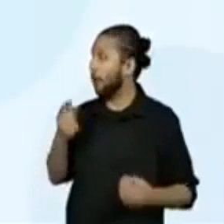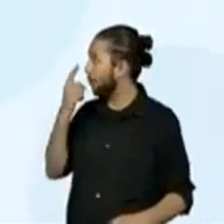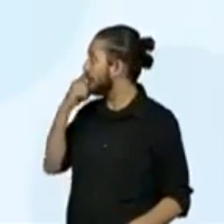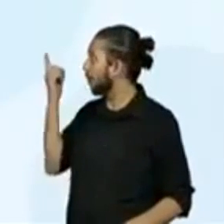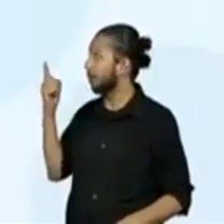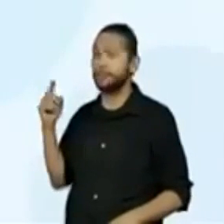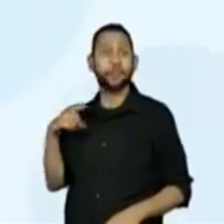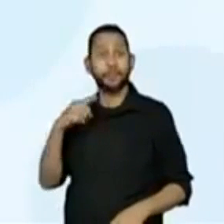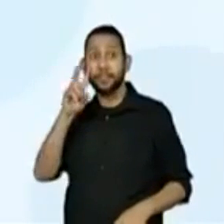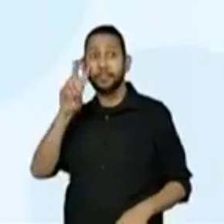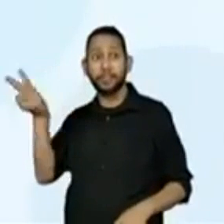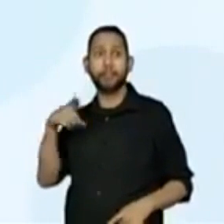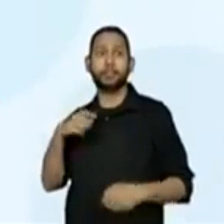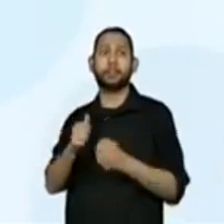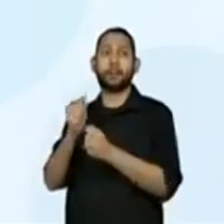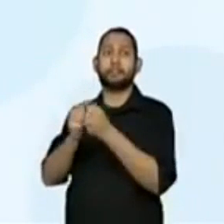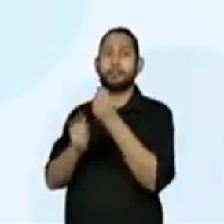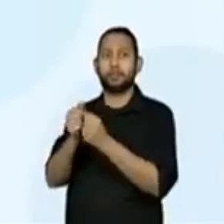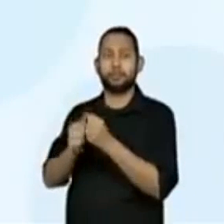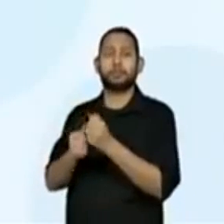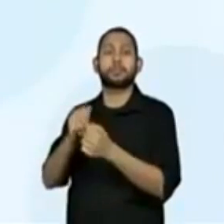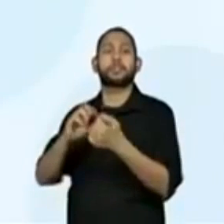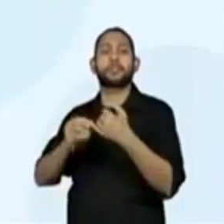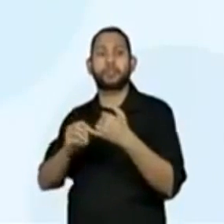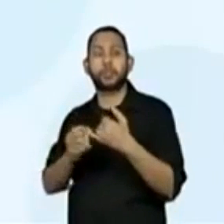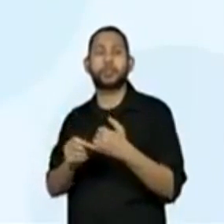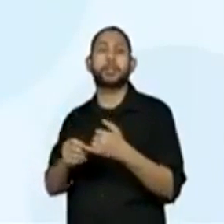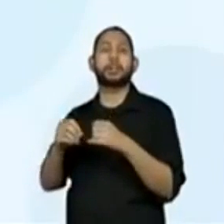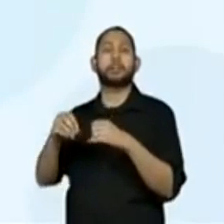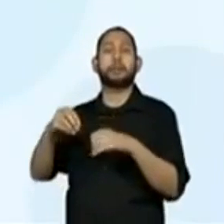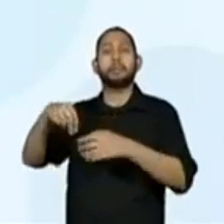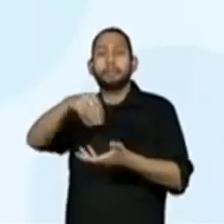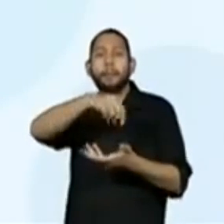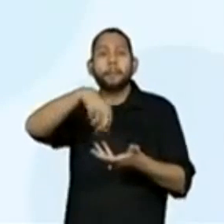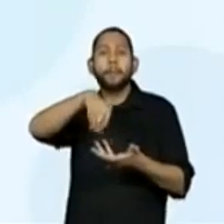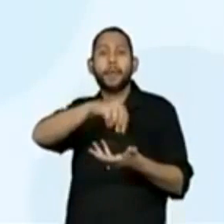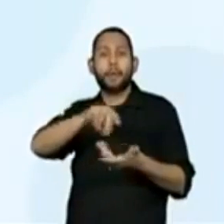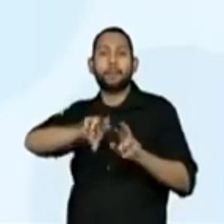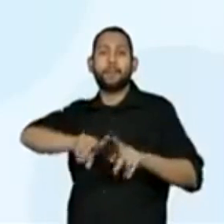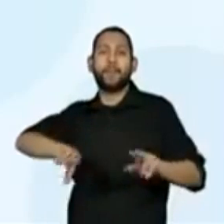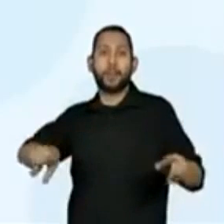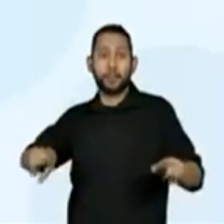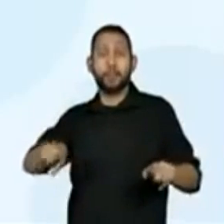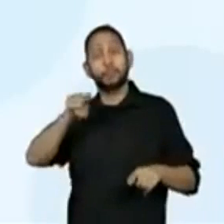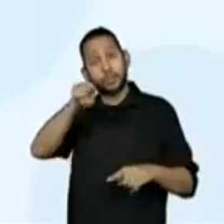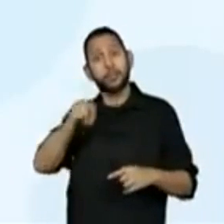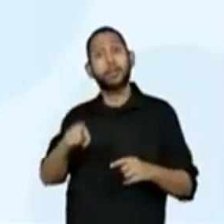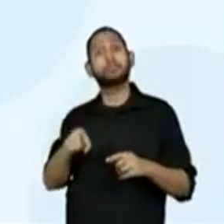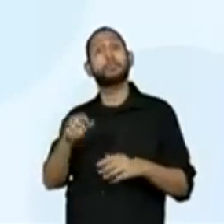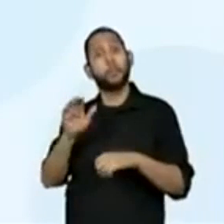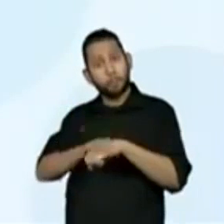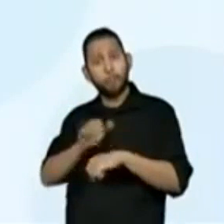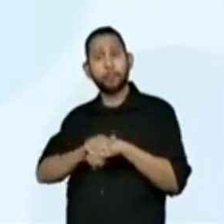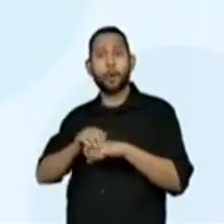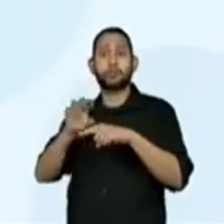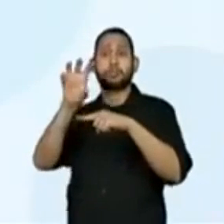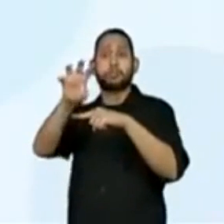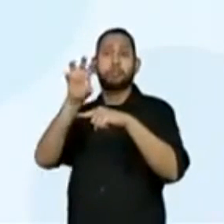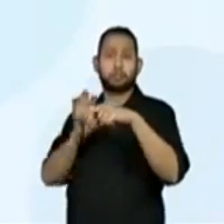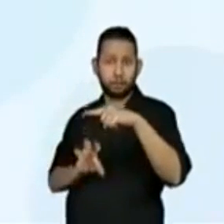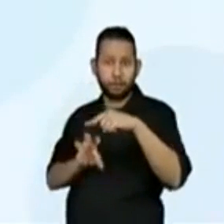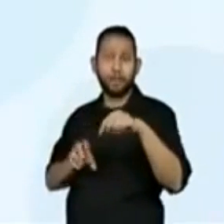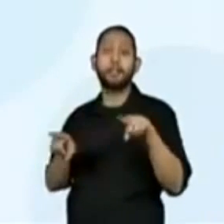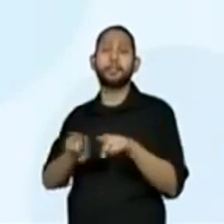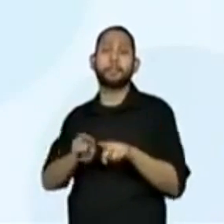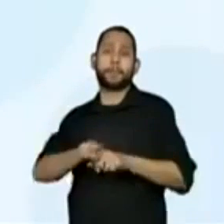cada quantia na forma fracionária e na forma decimal. Pessoal, aproveita agora esse momento para tirar o print ou a